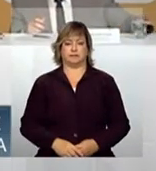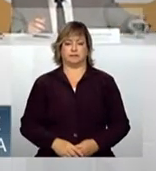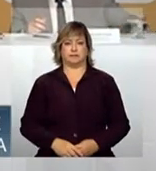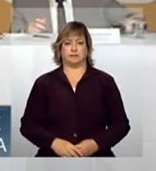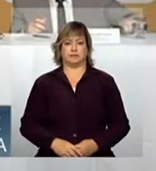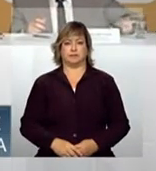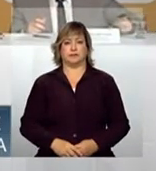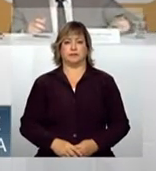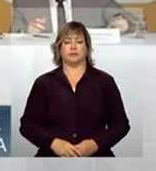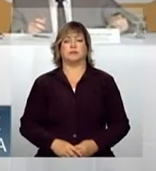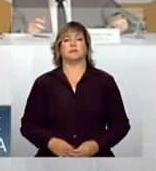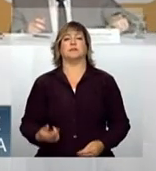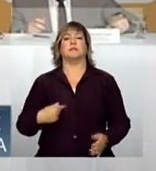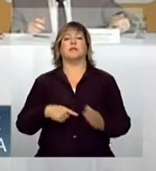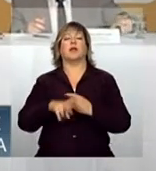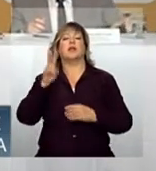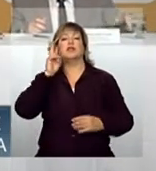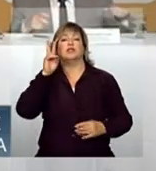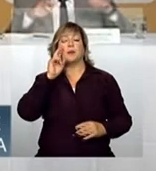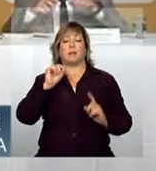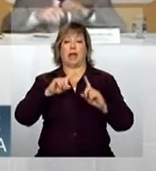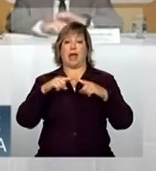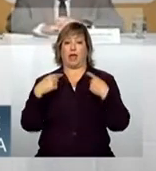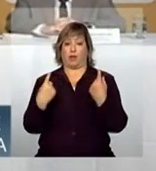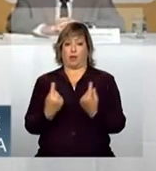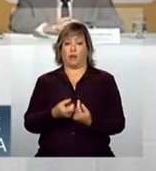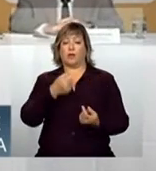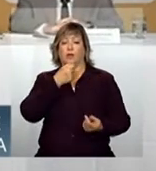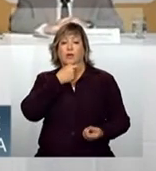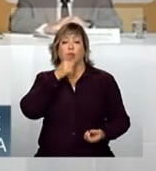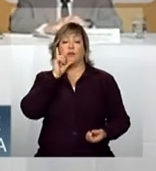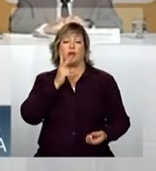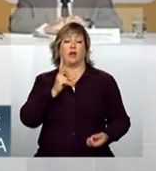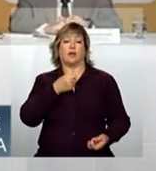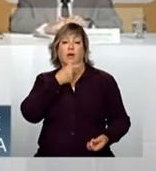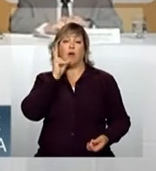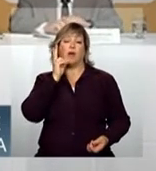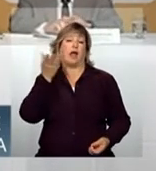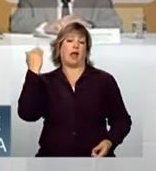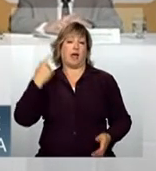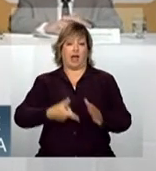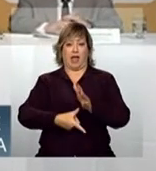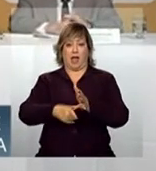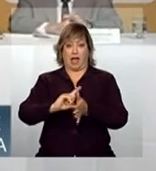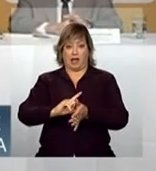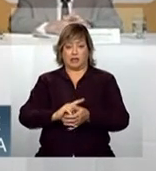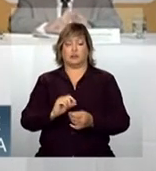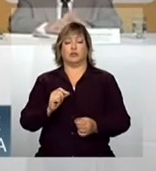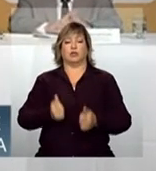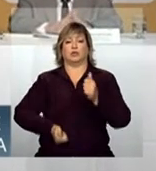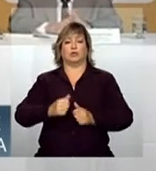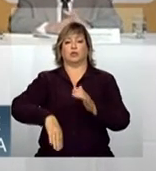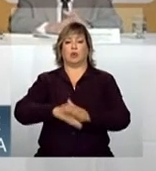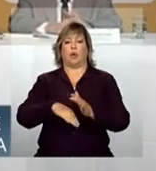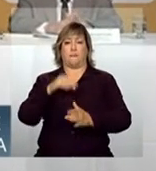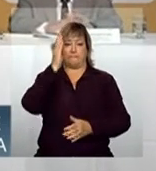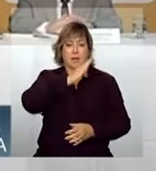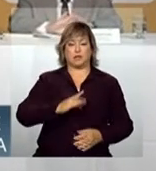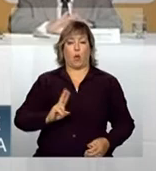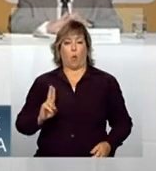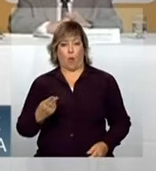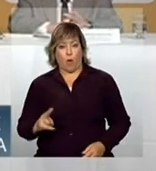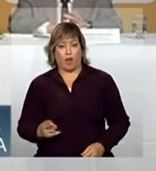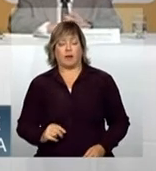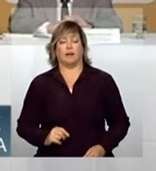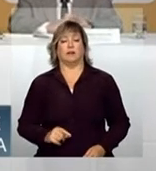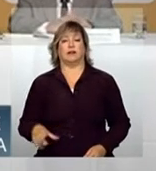Sobre a reunião, então, que realizamos ontem, antes do jogo da bela vitória do nosso país sobre o Uruguai,